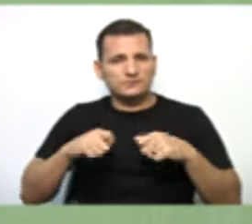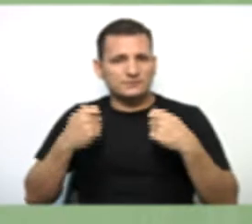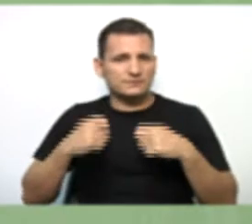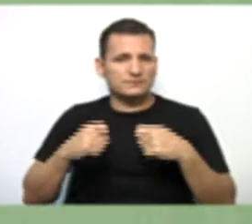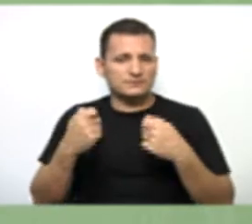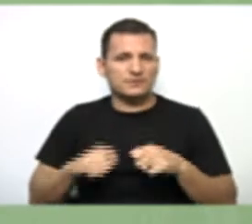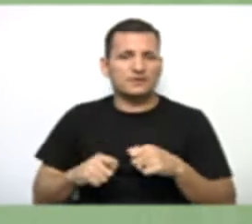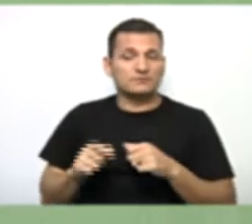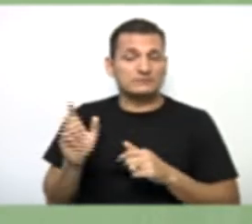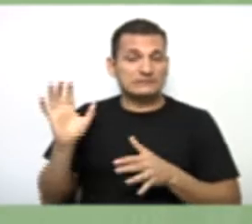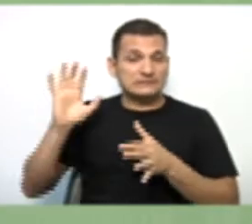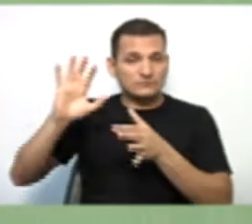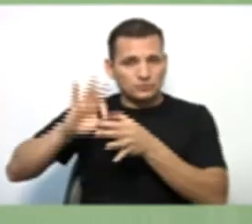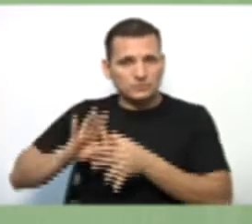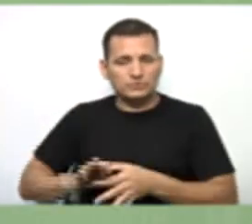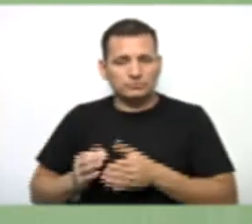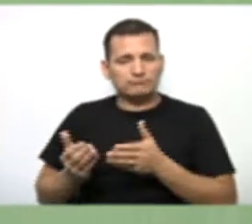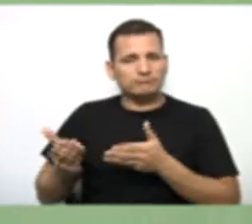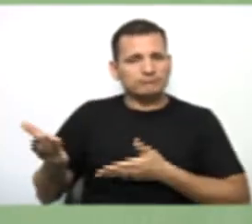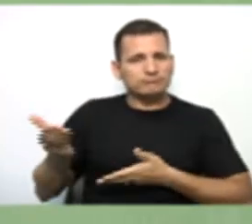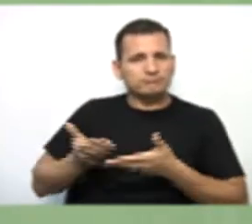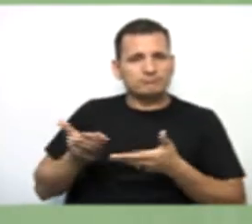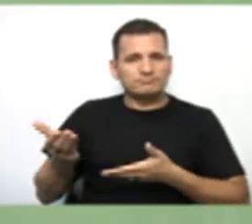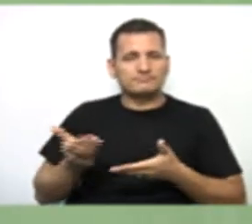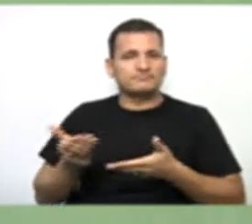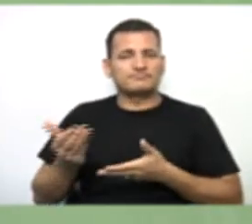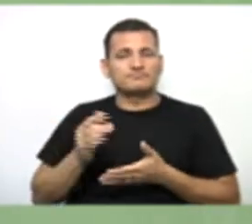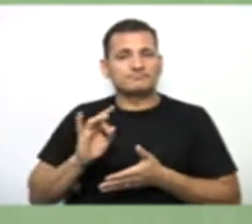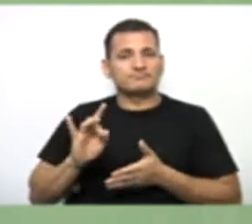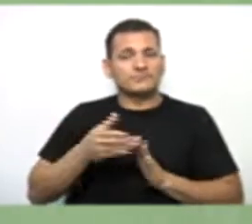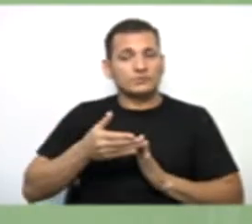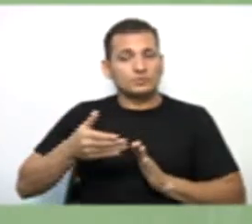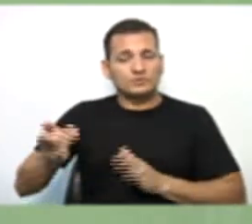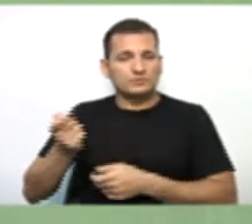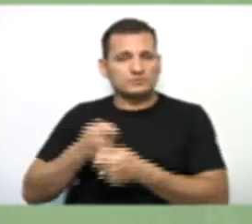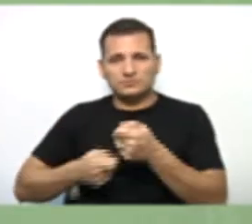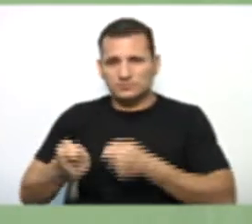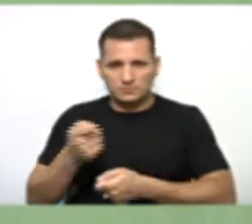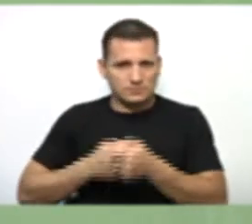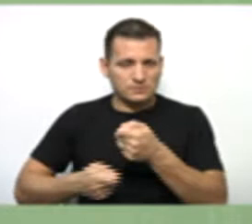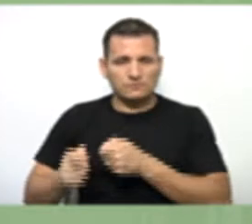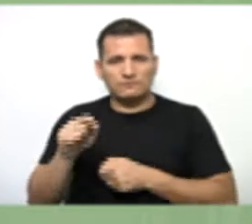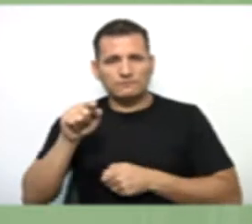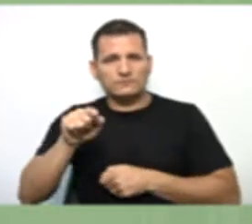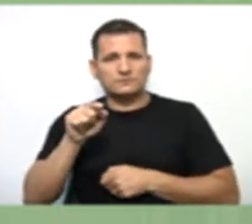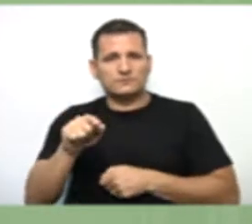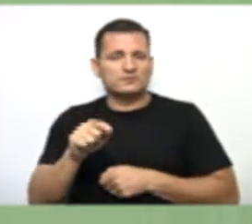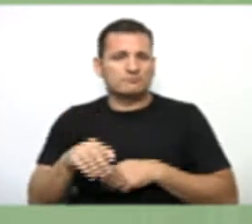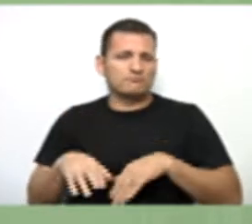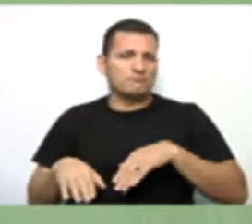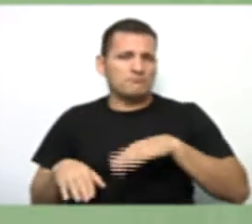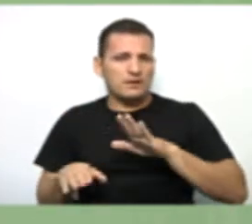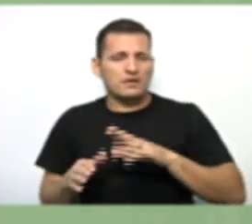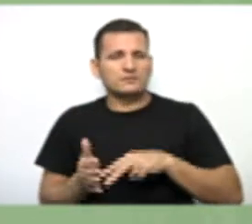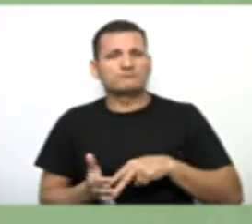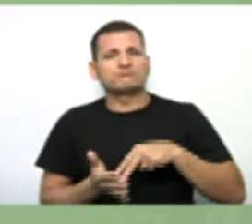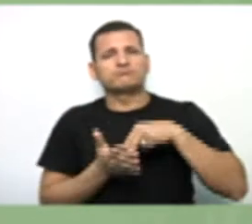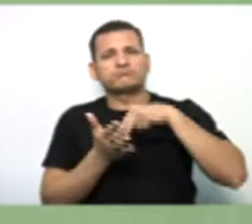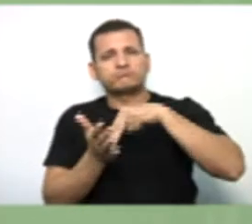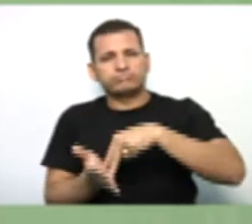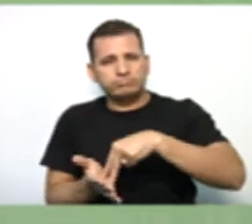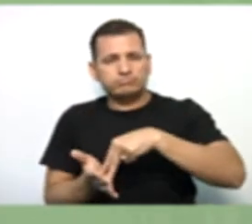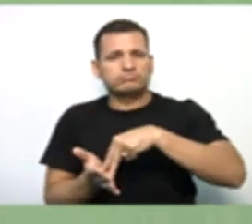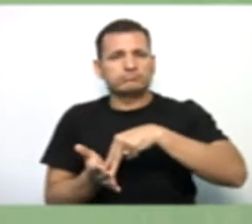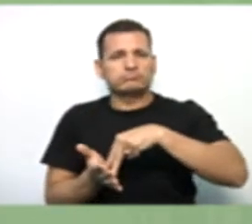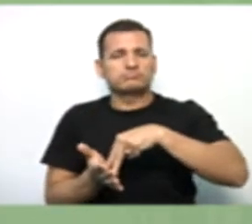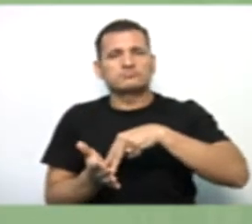necessário neste contexto. Somente no decorrer da negociação, você se posicionará mais